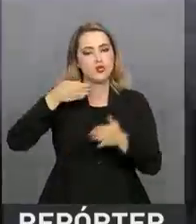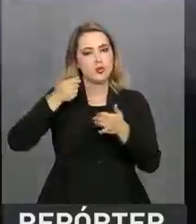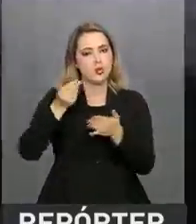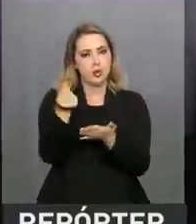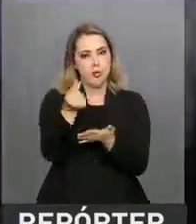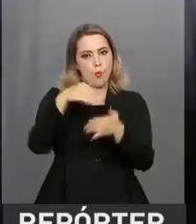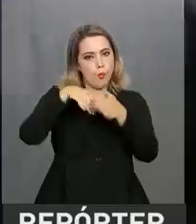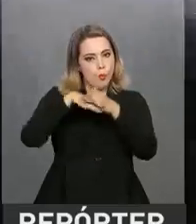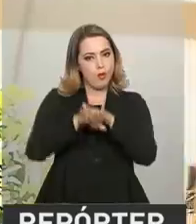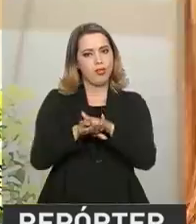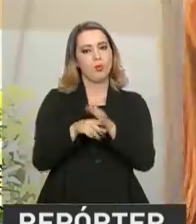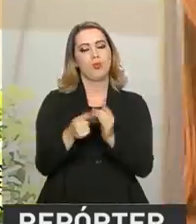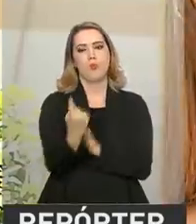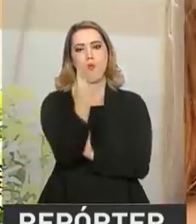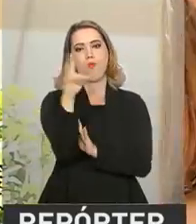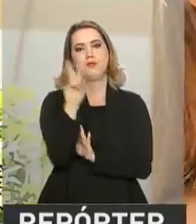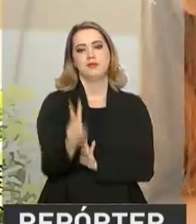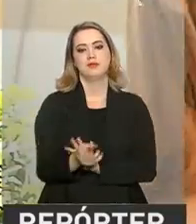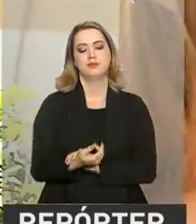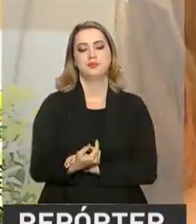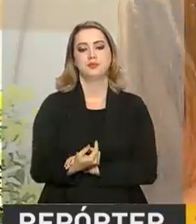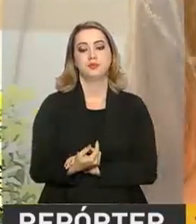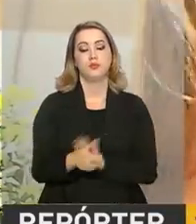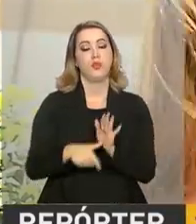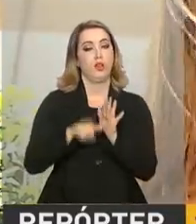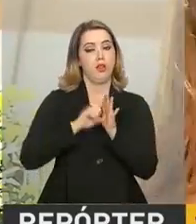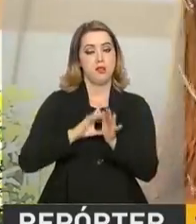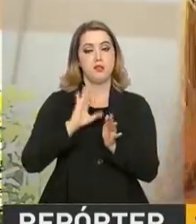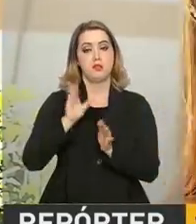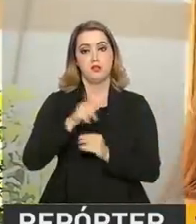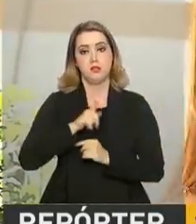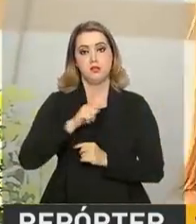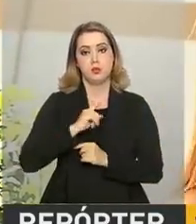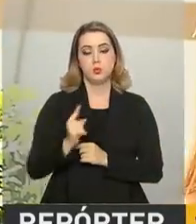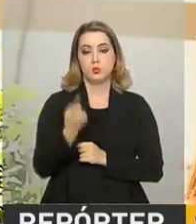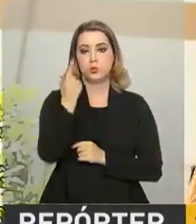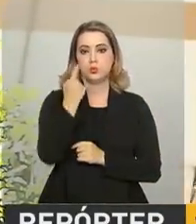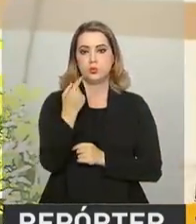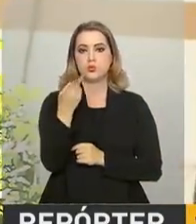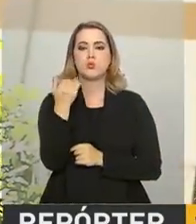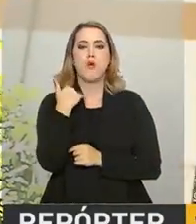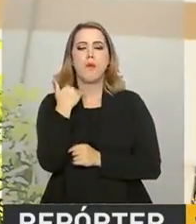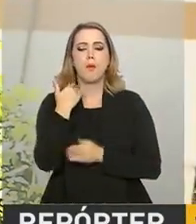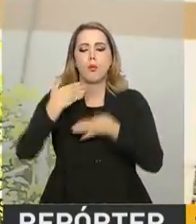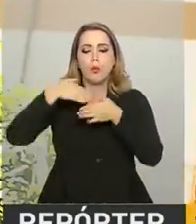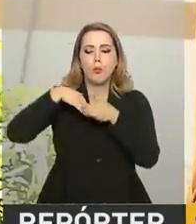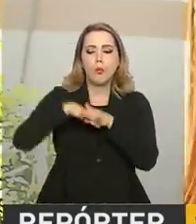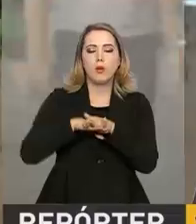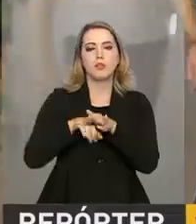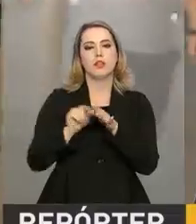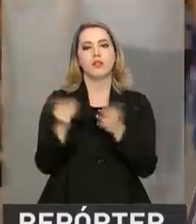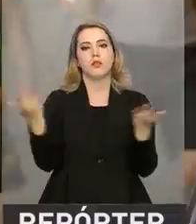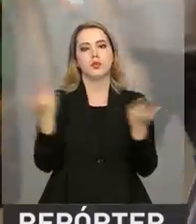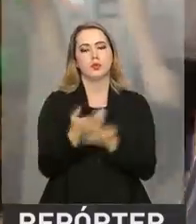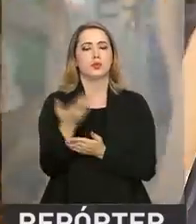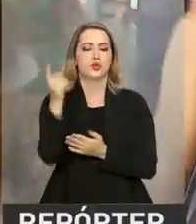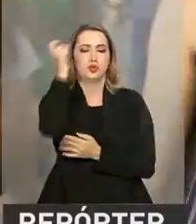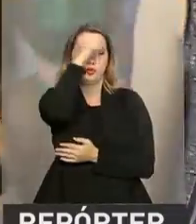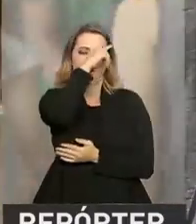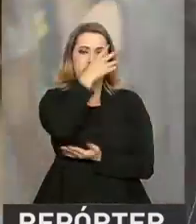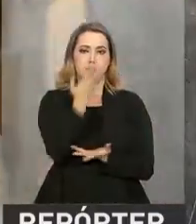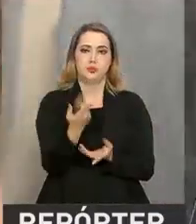pelo menos uma vez. Tive uma poupança. Guardava lá, só que hoje está difícil. A pesquisa